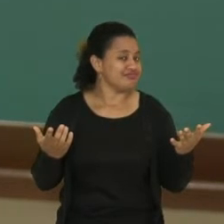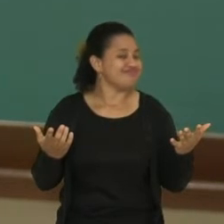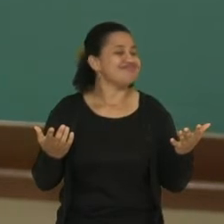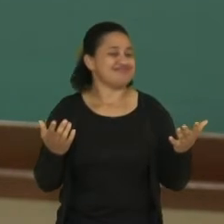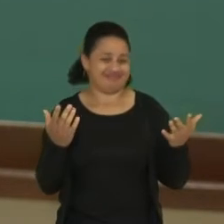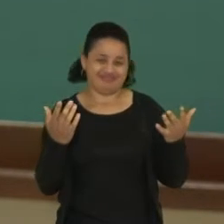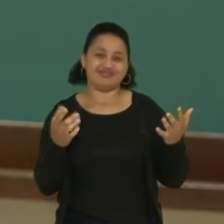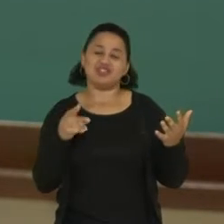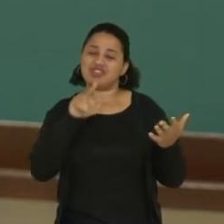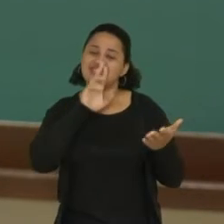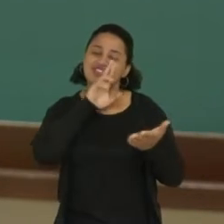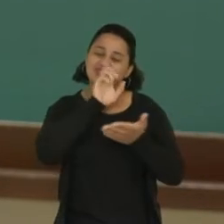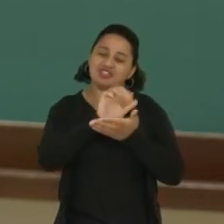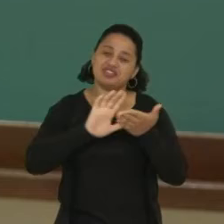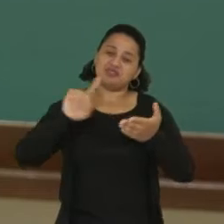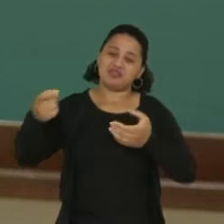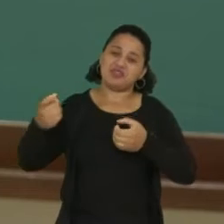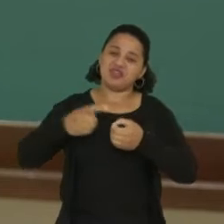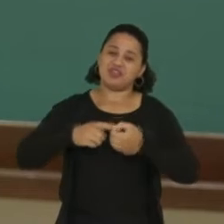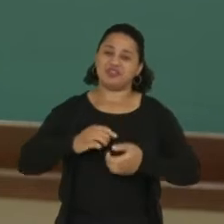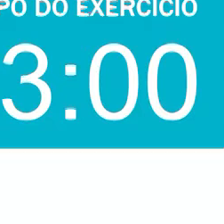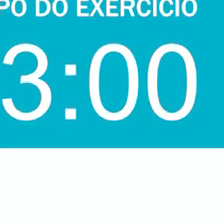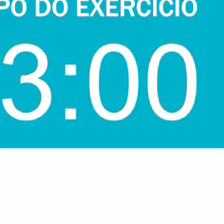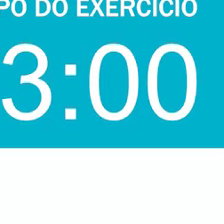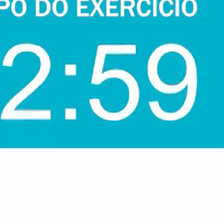Aham! Faz aí, que eu te aguardo aqui.